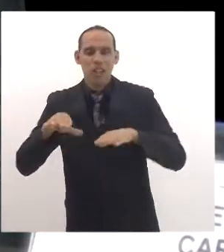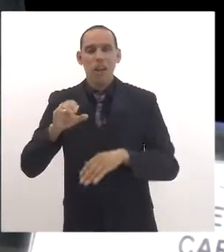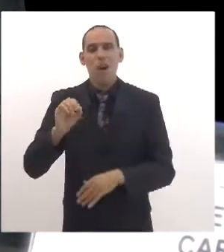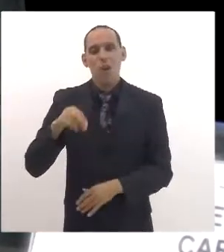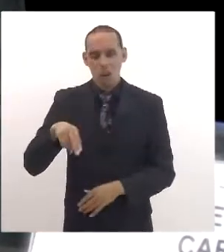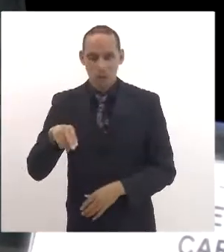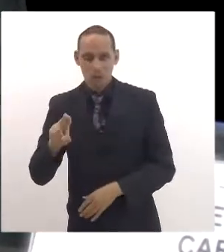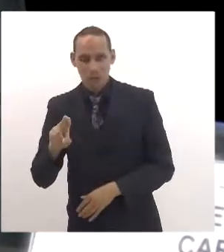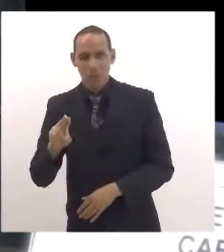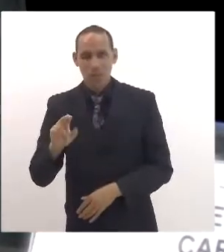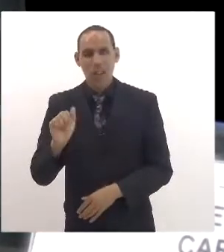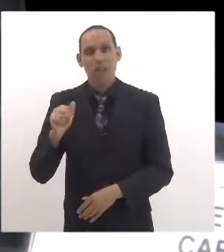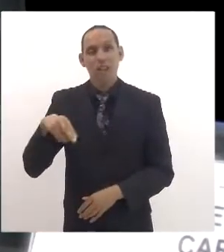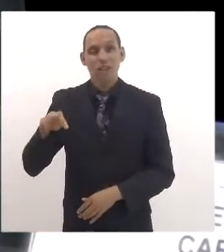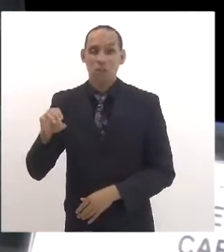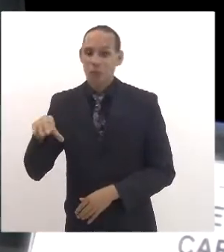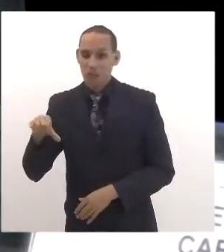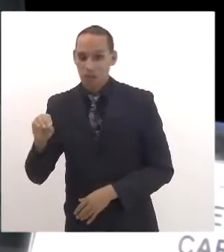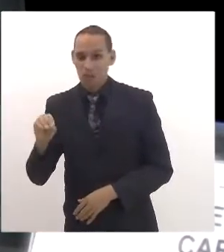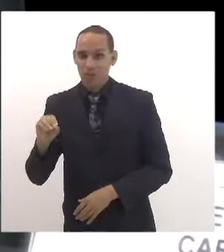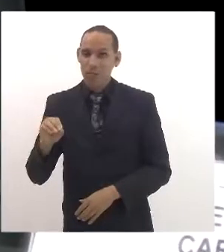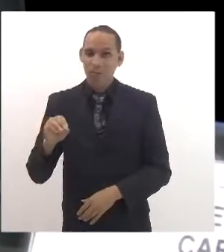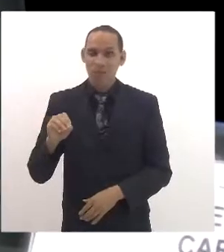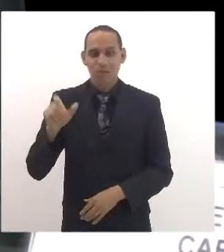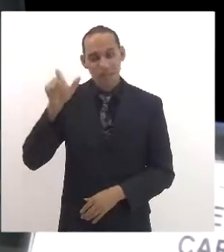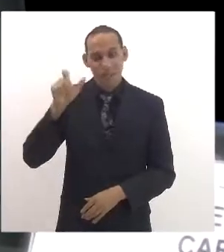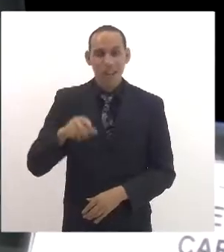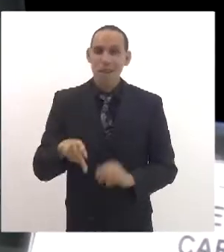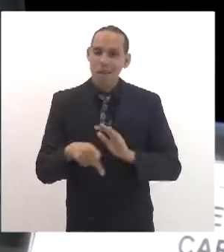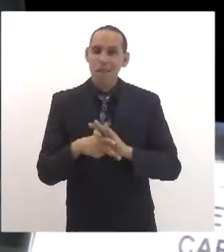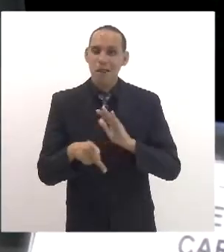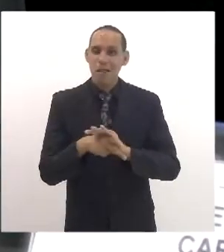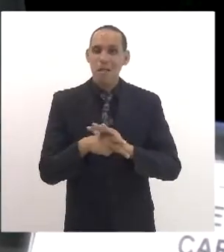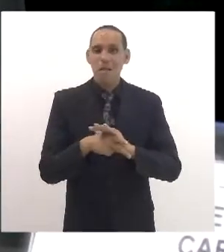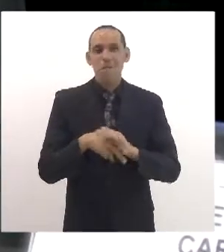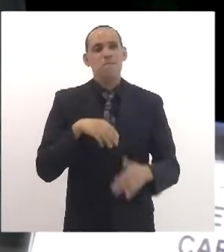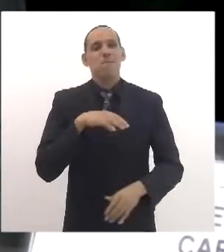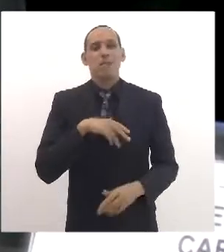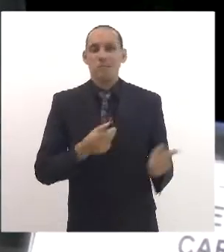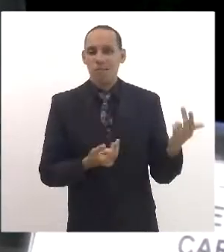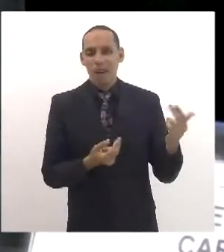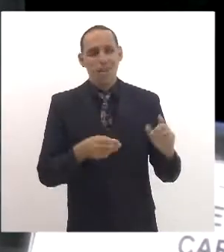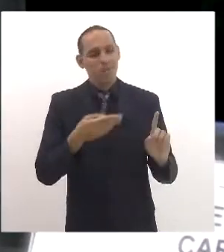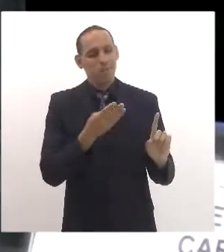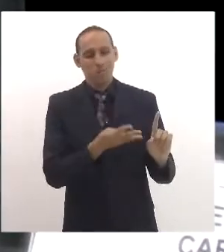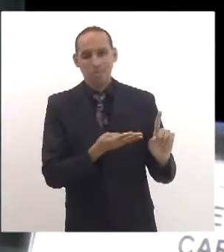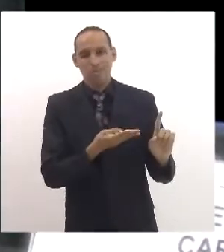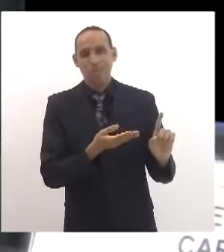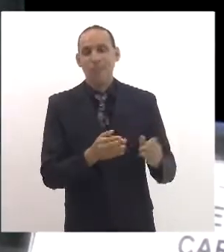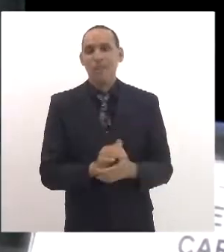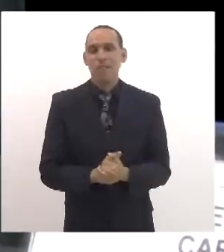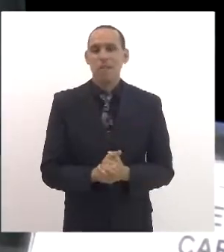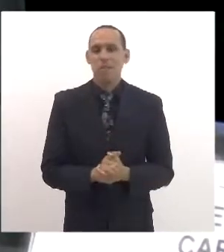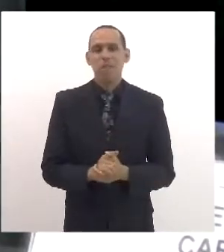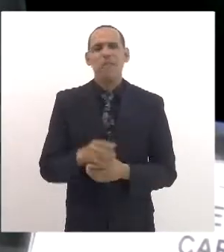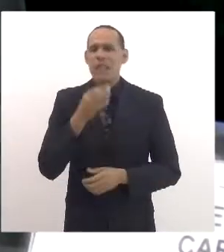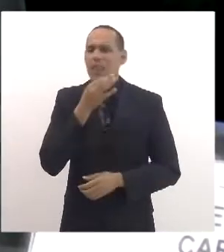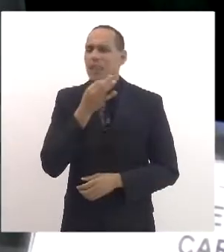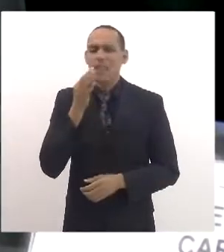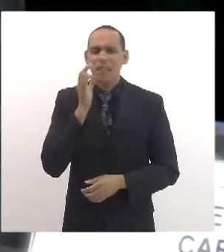Guterres, compatriota do nosso homenageado, na abertura da Assembleia Geral da ONU em setembro do ano